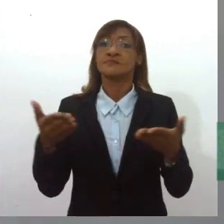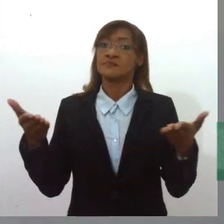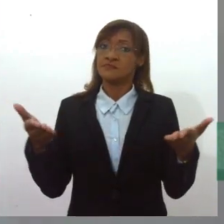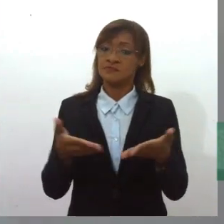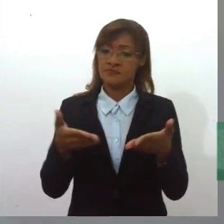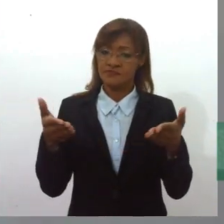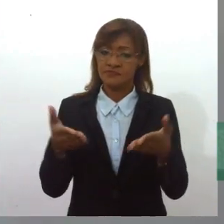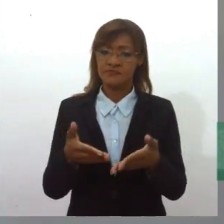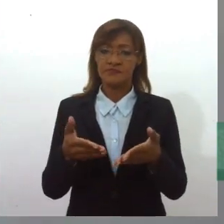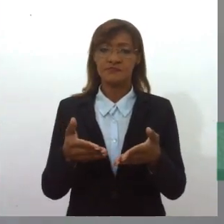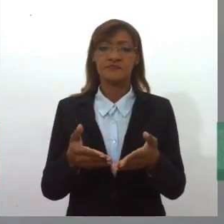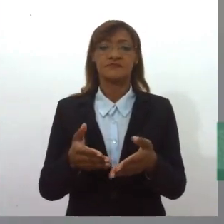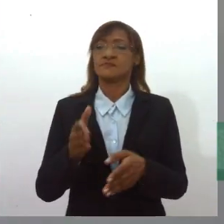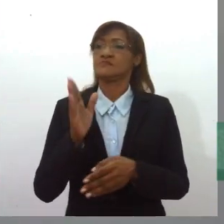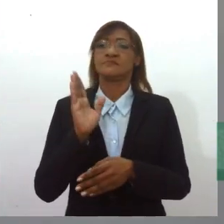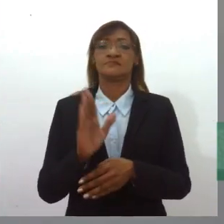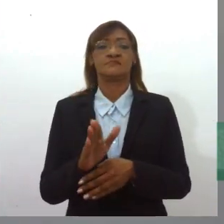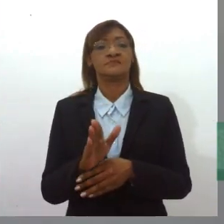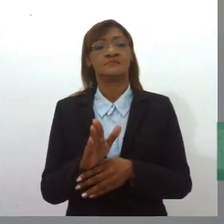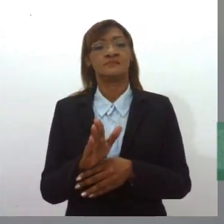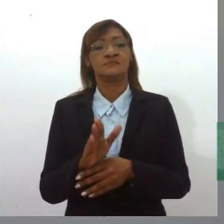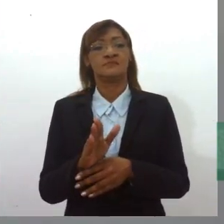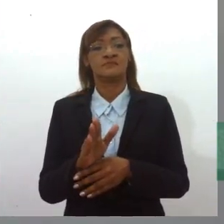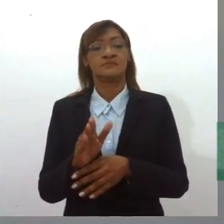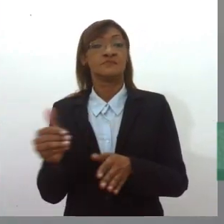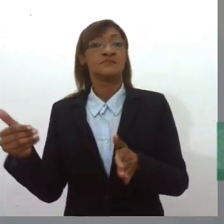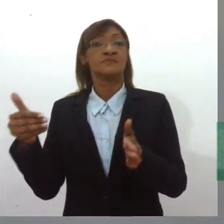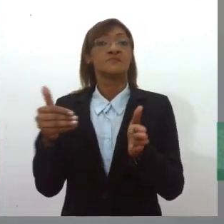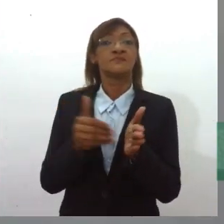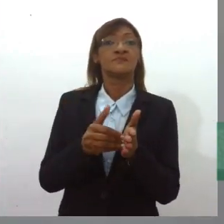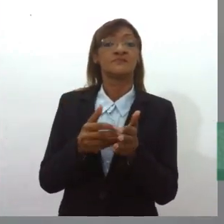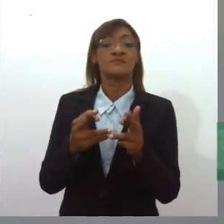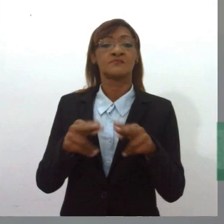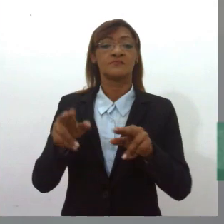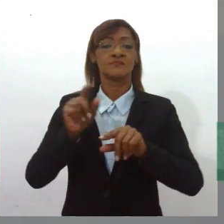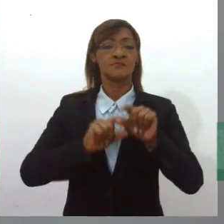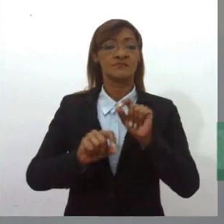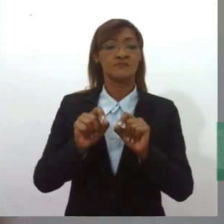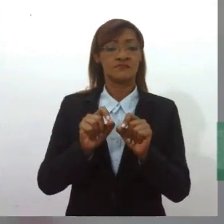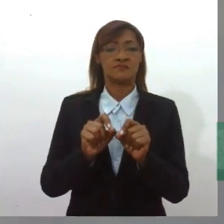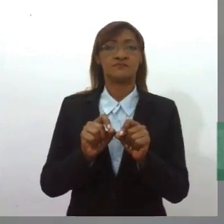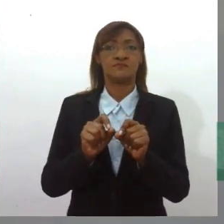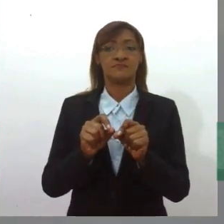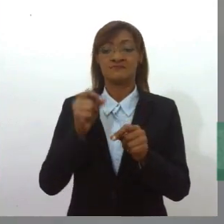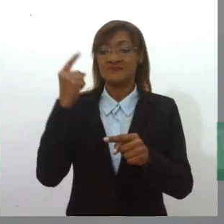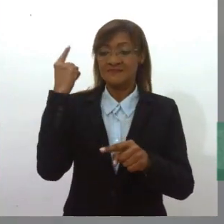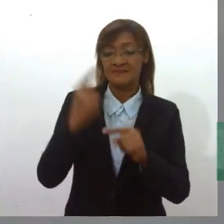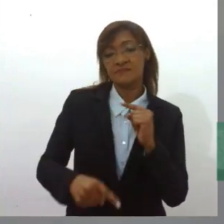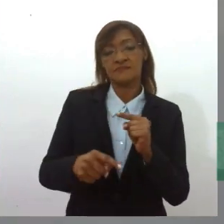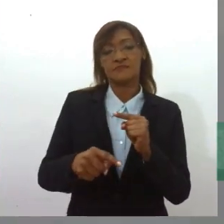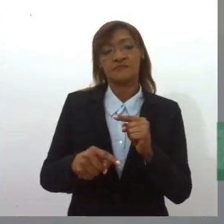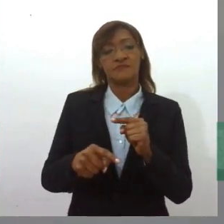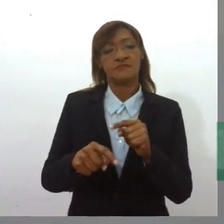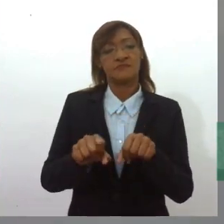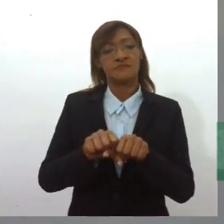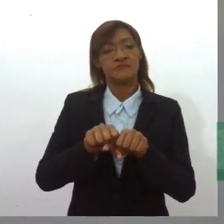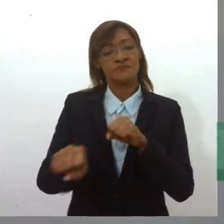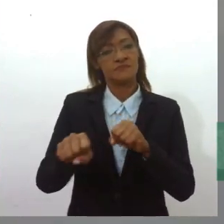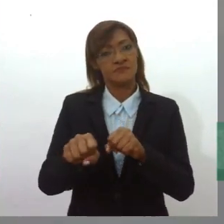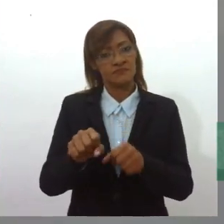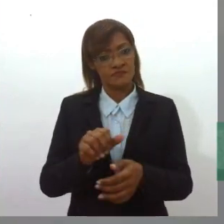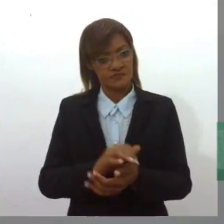vai colocar né o último a última pedra aí sobre esse resquício cruel e ineficaz da forma de